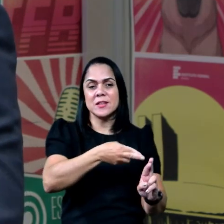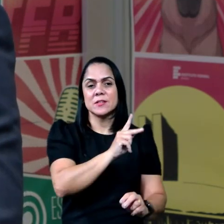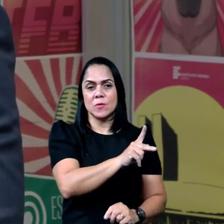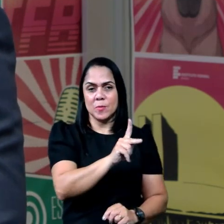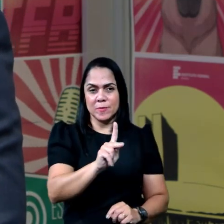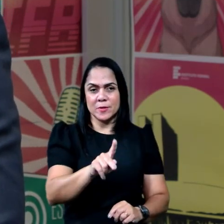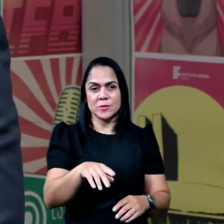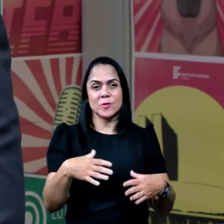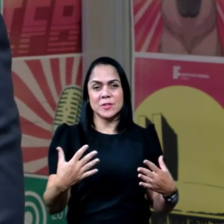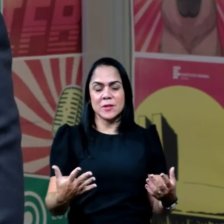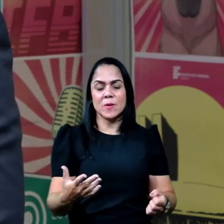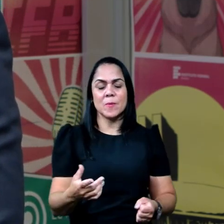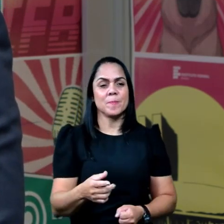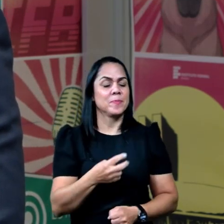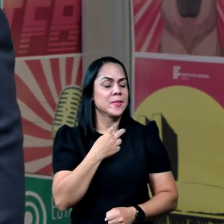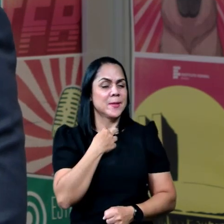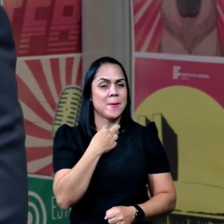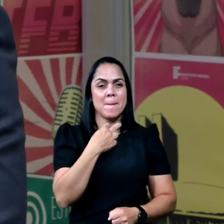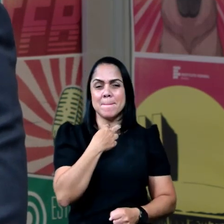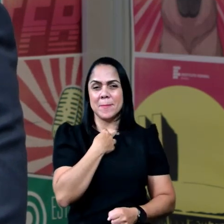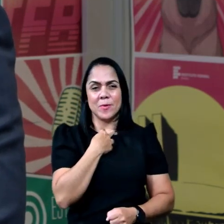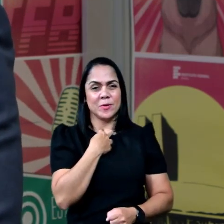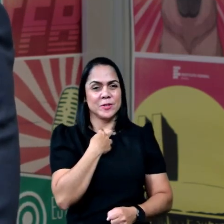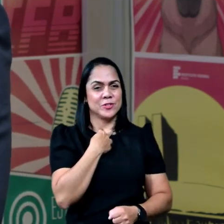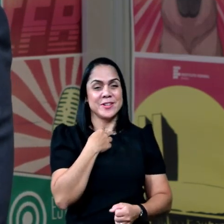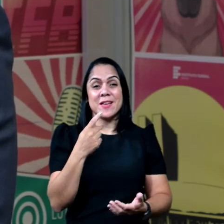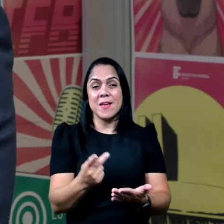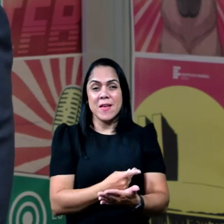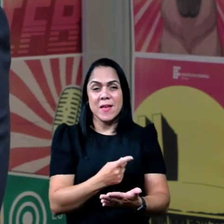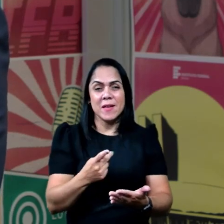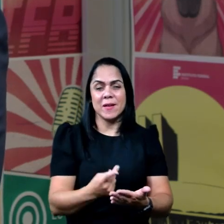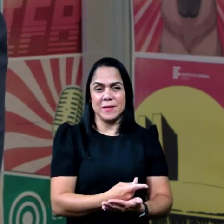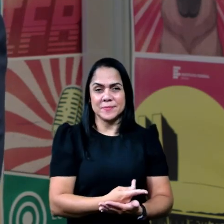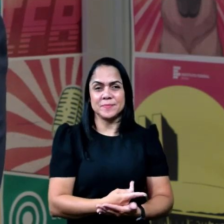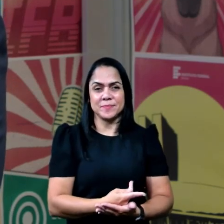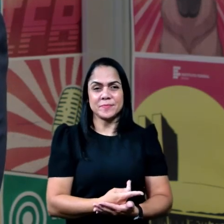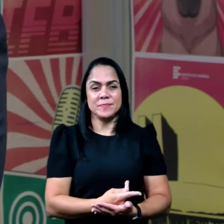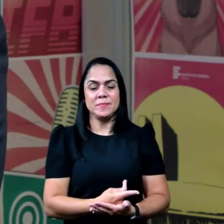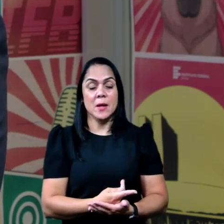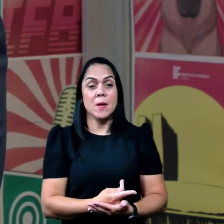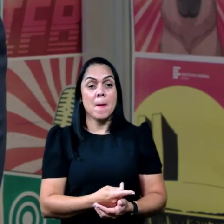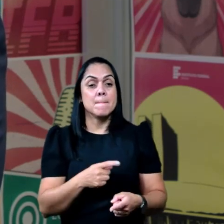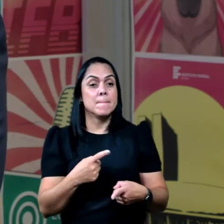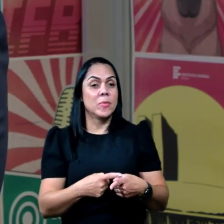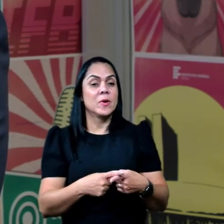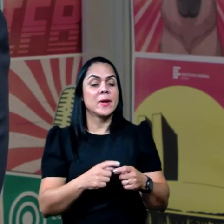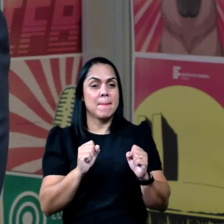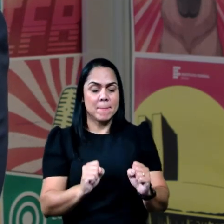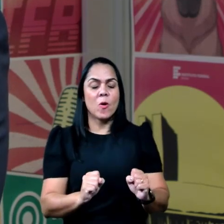gente não pode abusar dessa confiança, exatamente porque isso sim pode gerar situações de